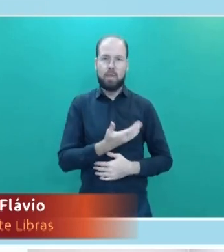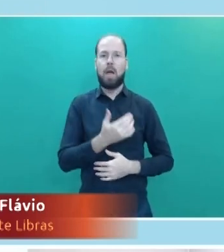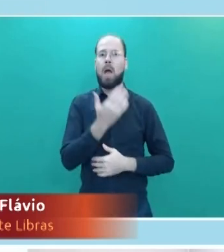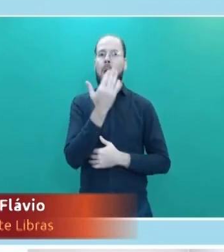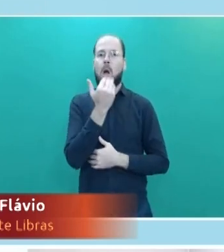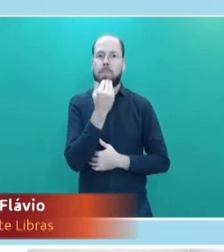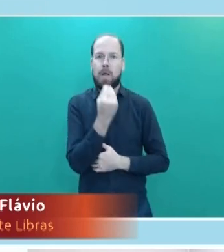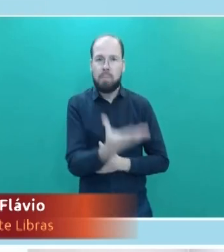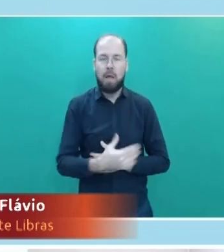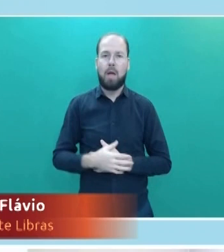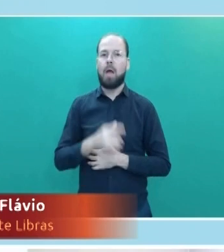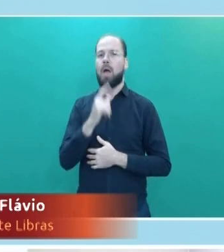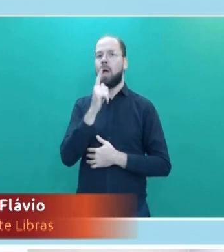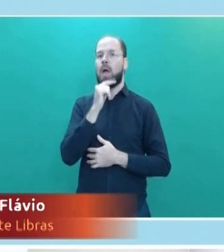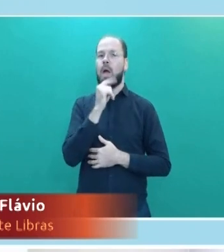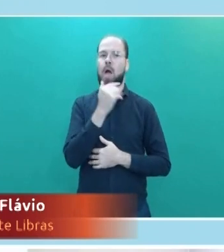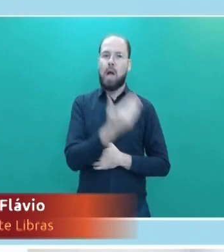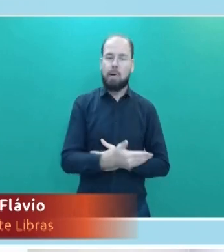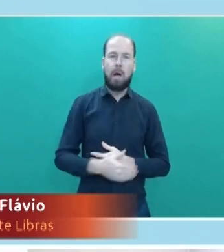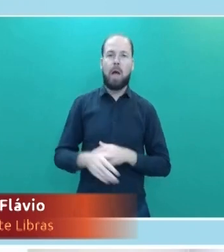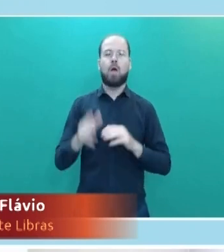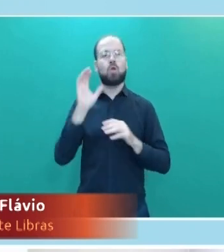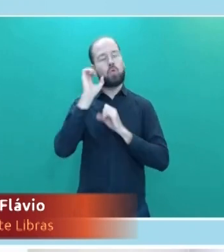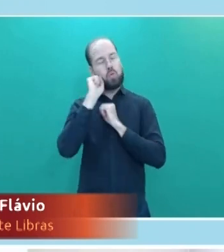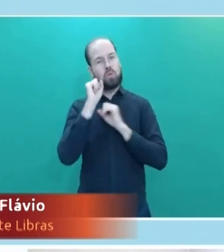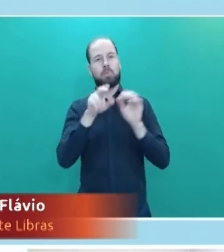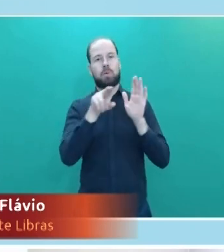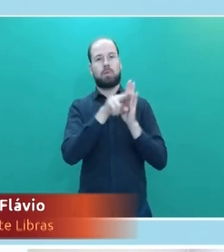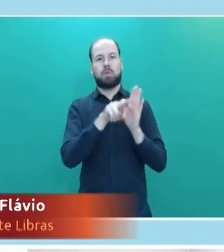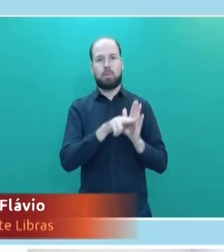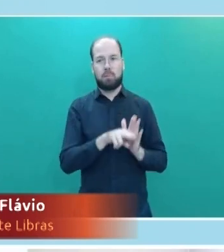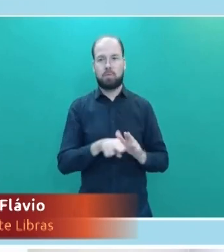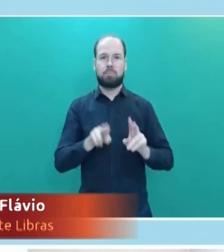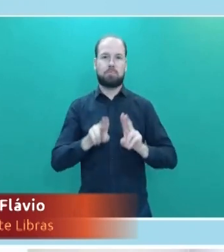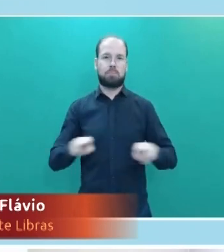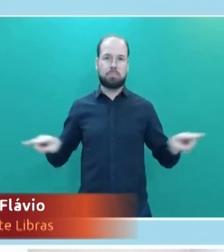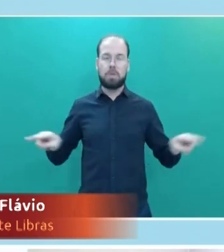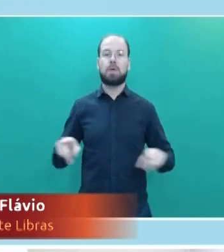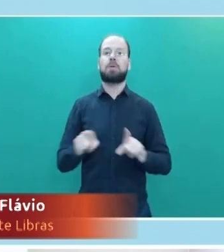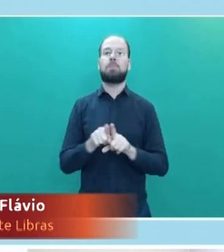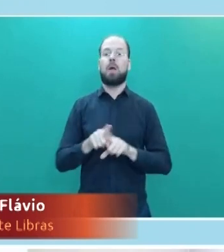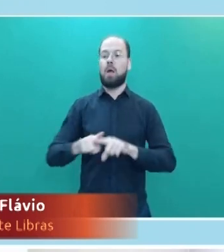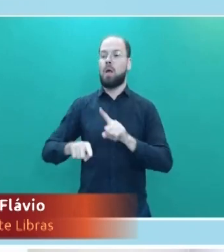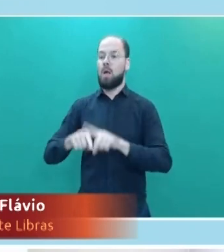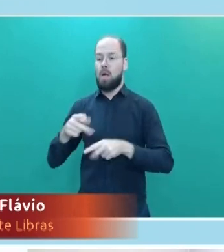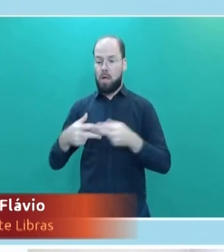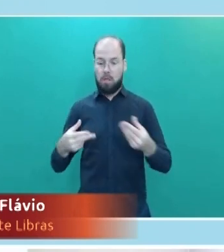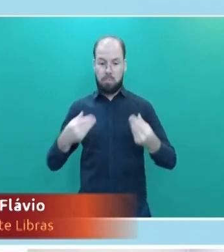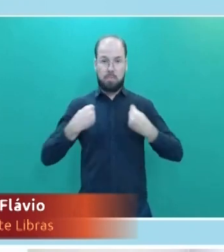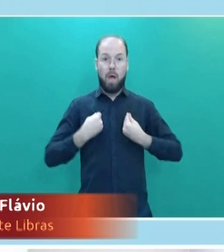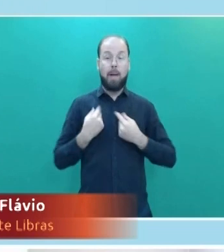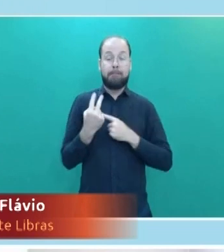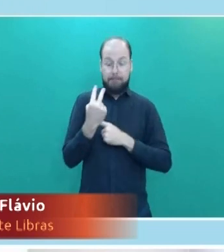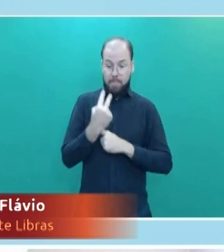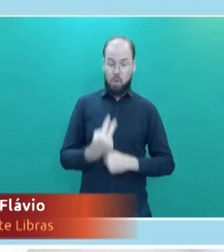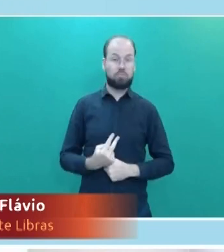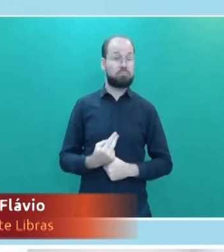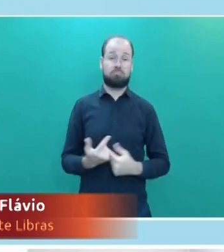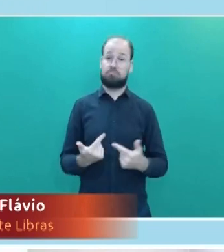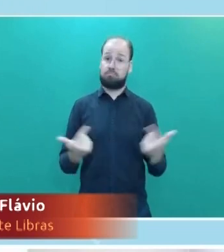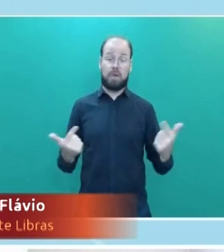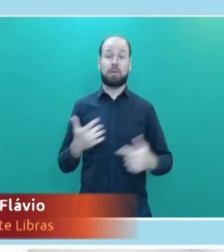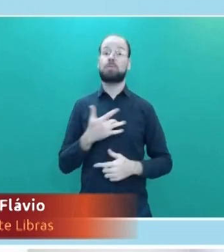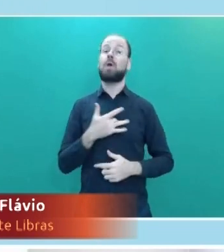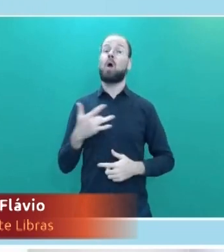água, alojamento, equipamento de proteção, proteção da vida e da saúde